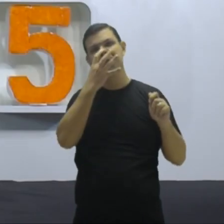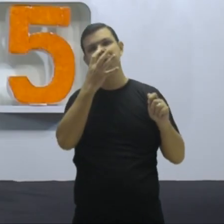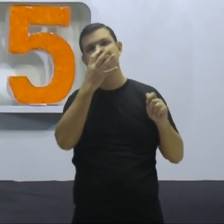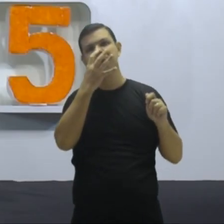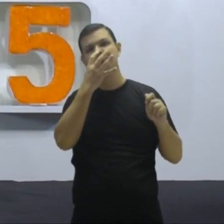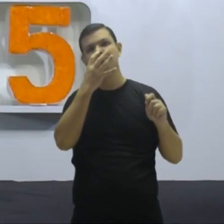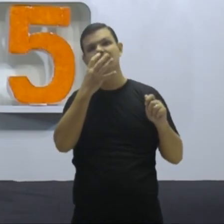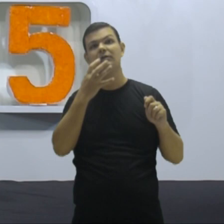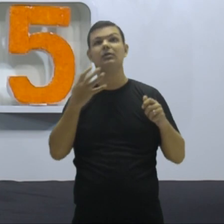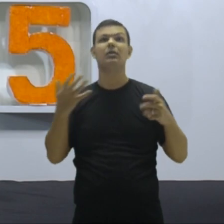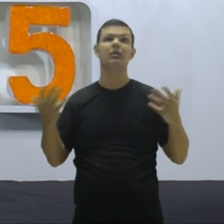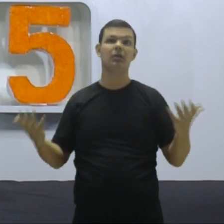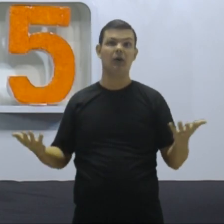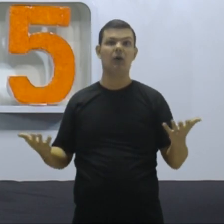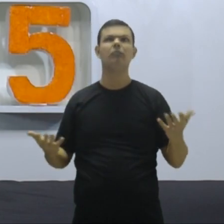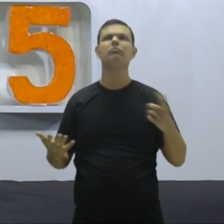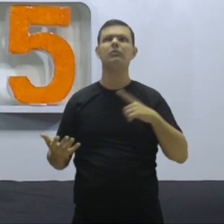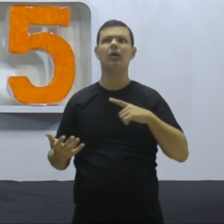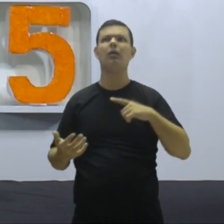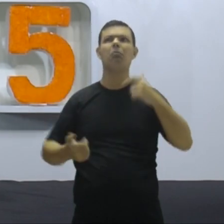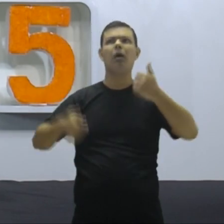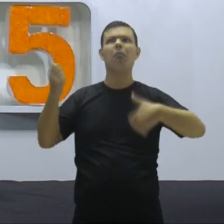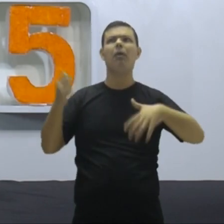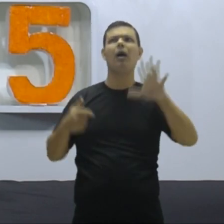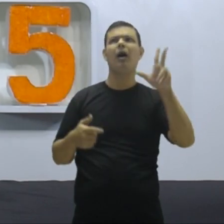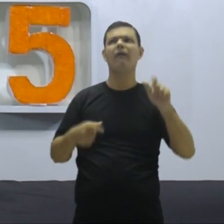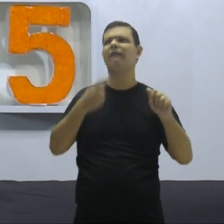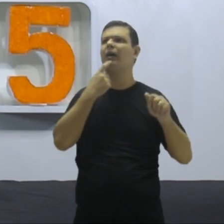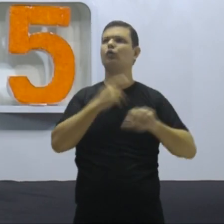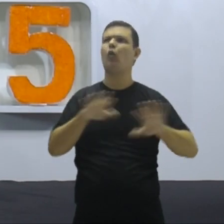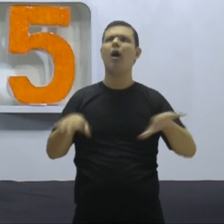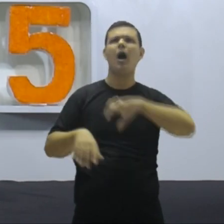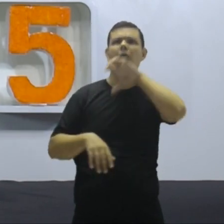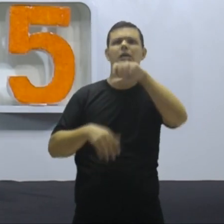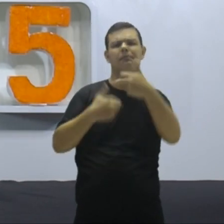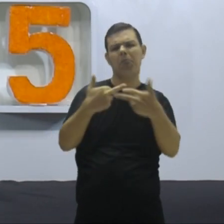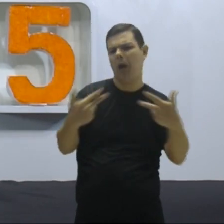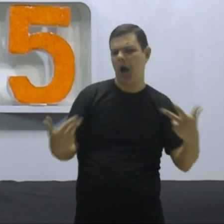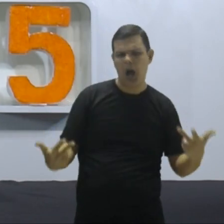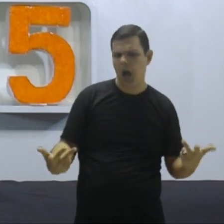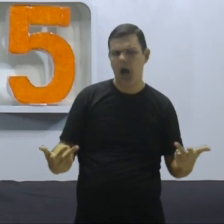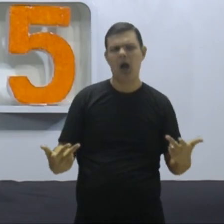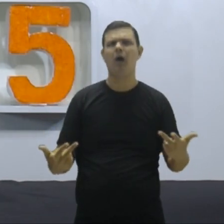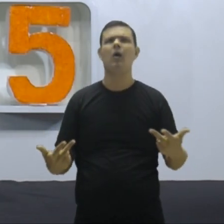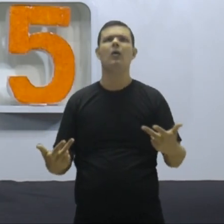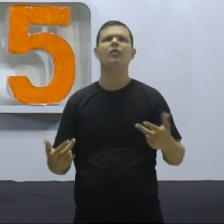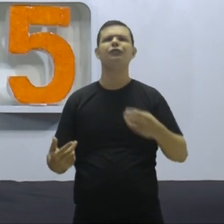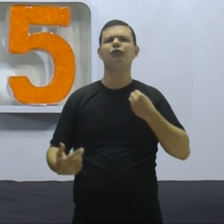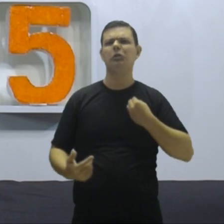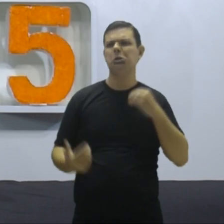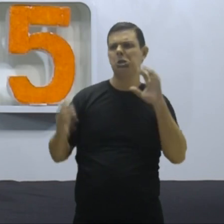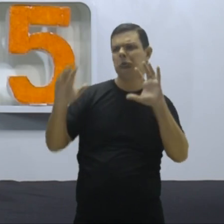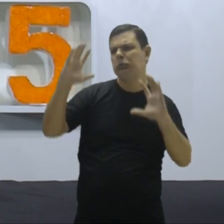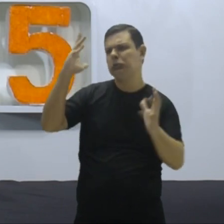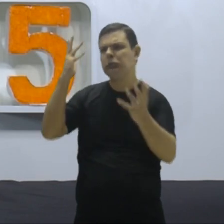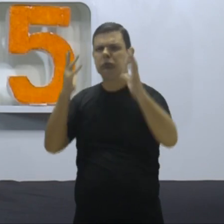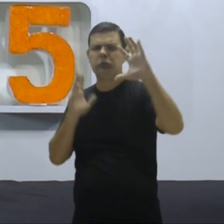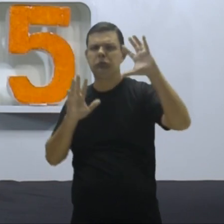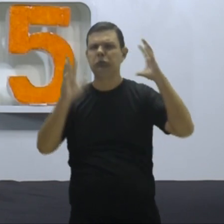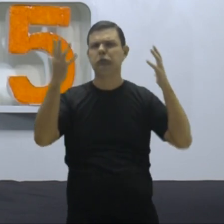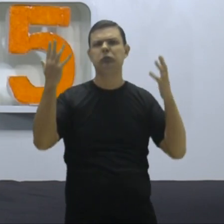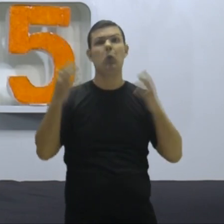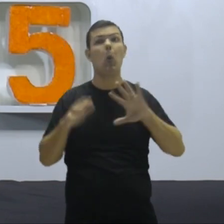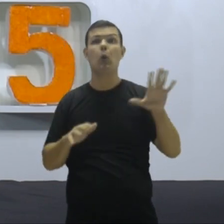Quando eu assisto programas sobre a África, normalmente eu falo sobre animais, normalmente falam sobre a vida selvagem, ou mostram